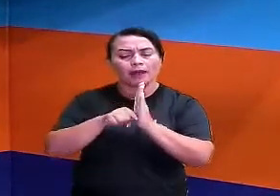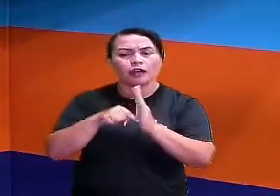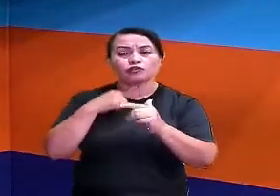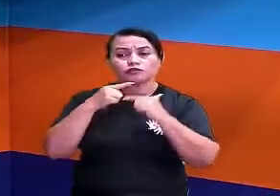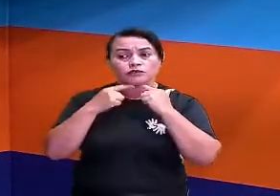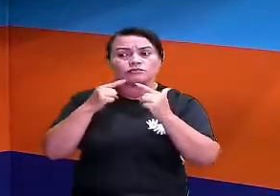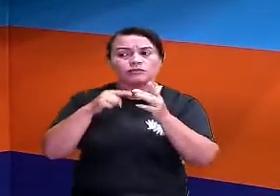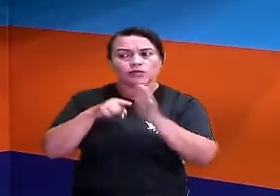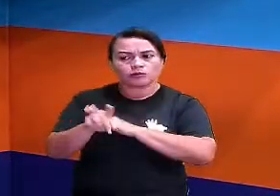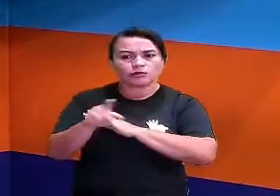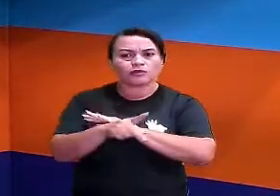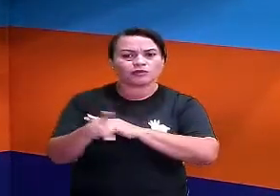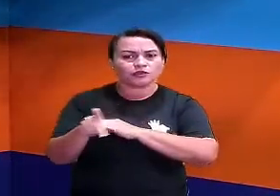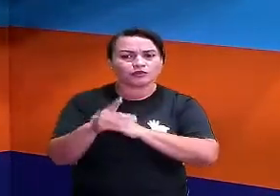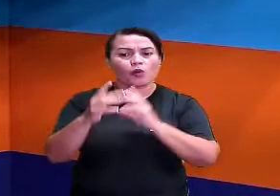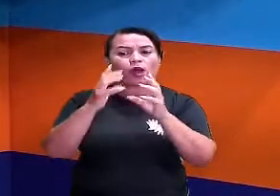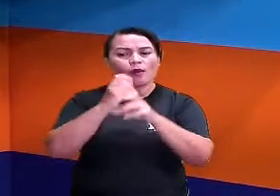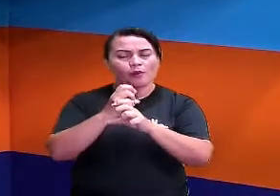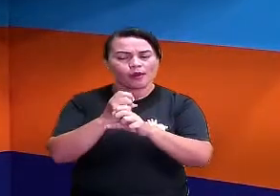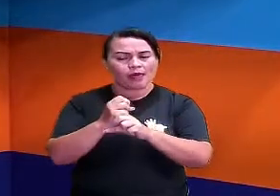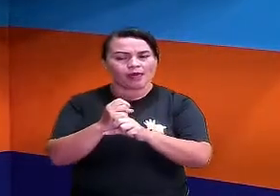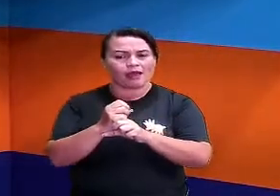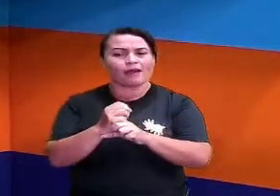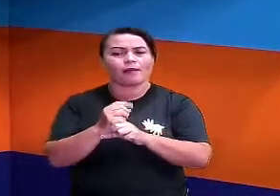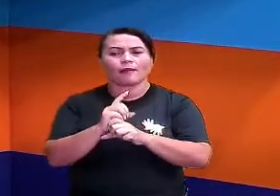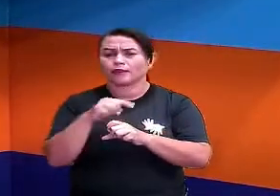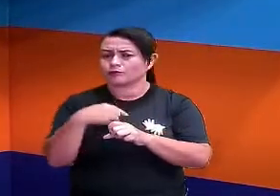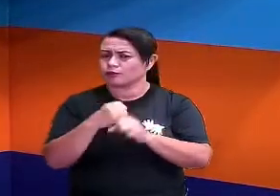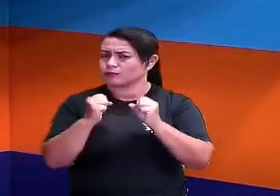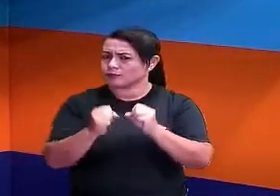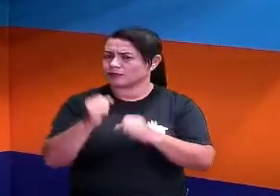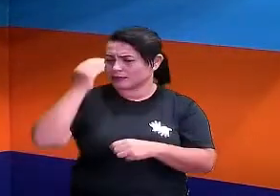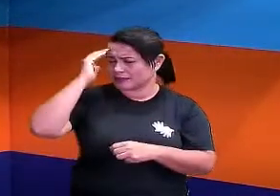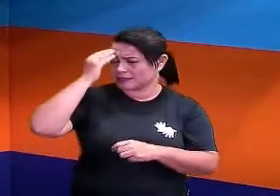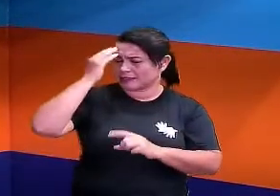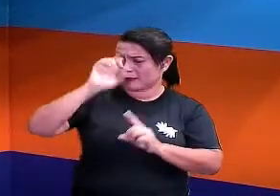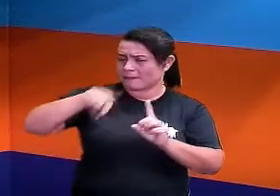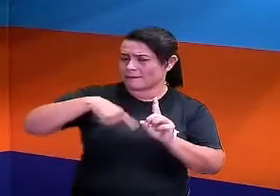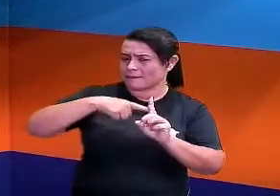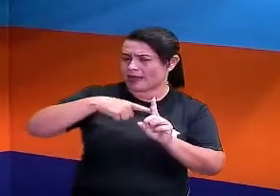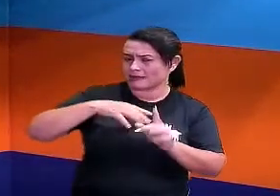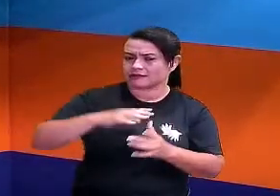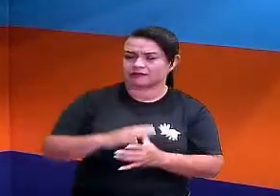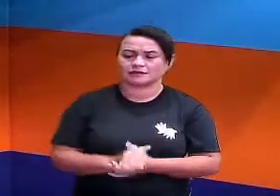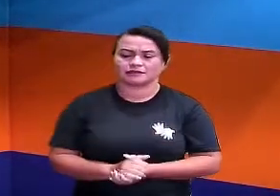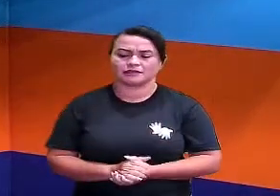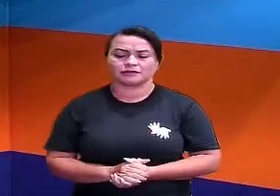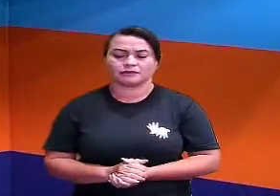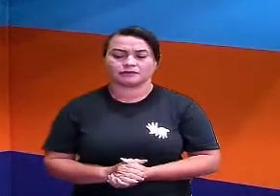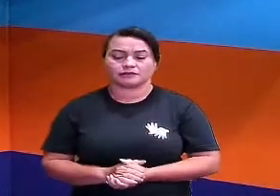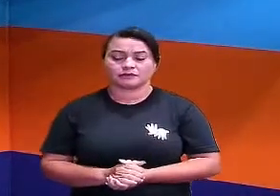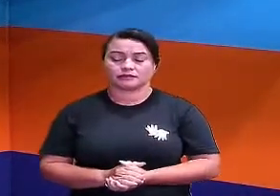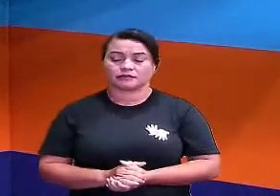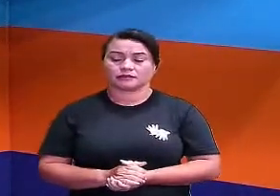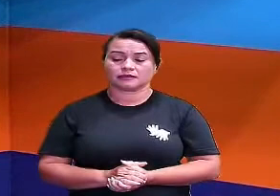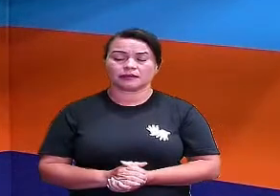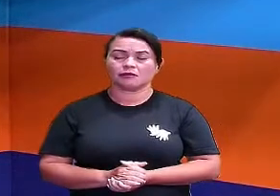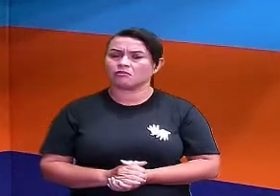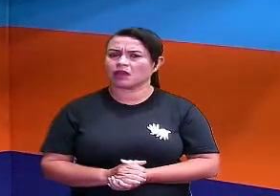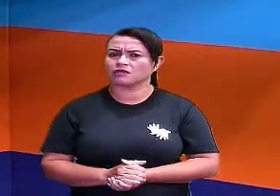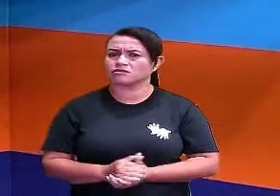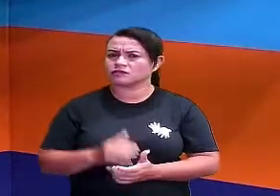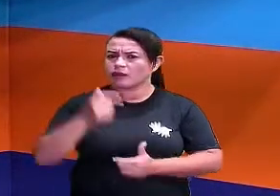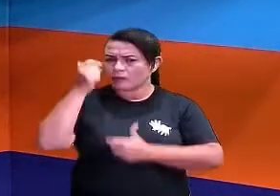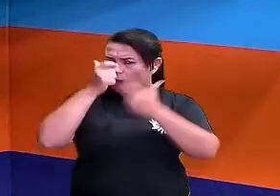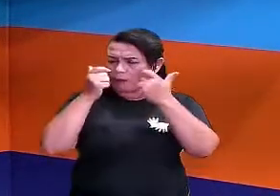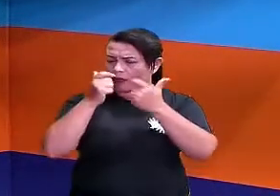esse cálculo para que a gente possa entender um pouco mais, tá? Mas não tem bicho de sete cabeças